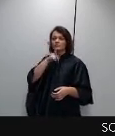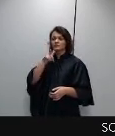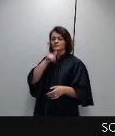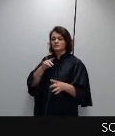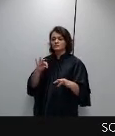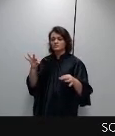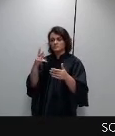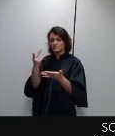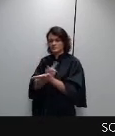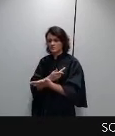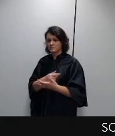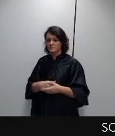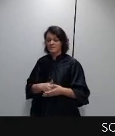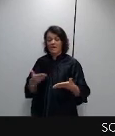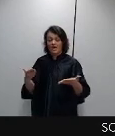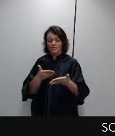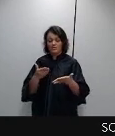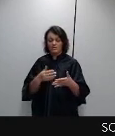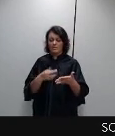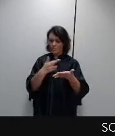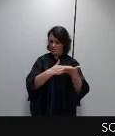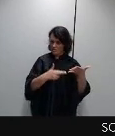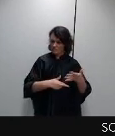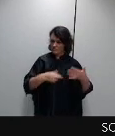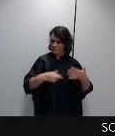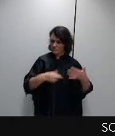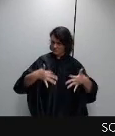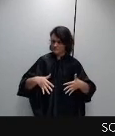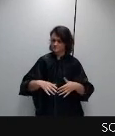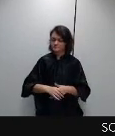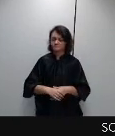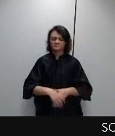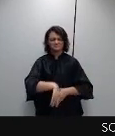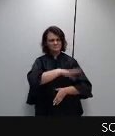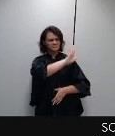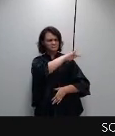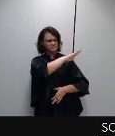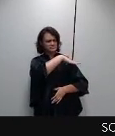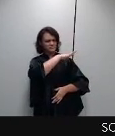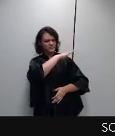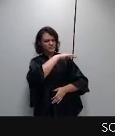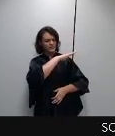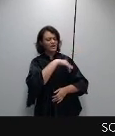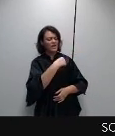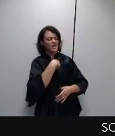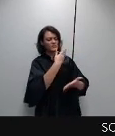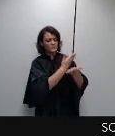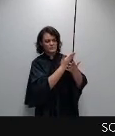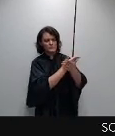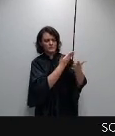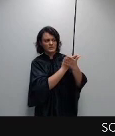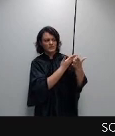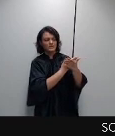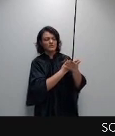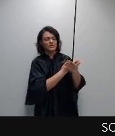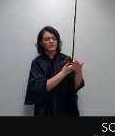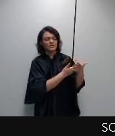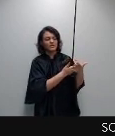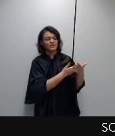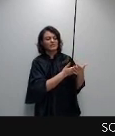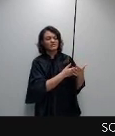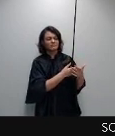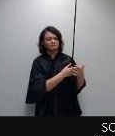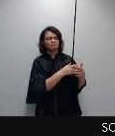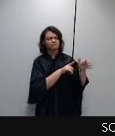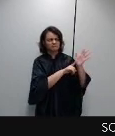Vamos ouvir o relator a respeito e eu eu estudei esse caso o particular